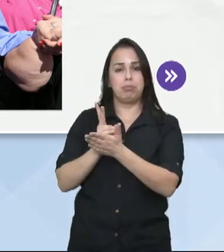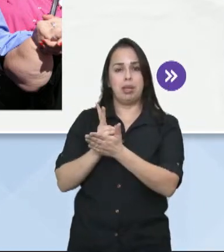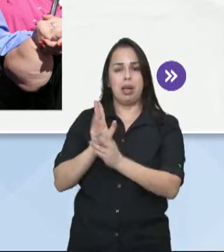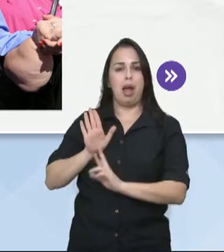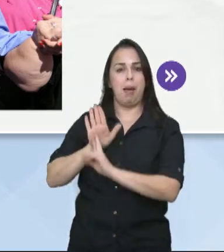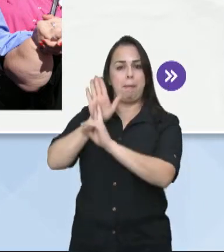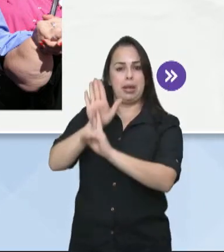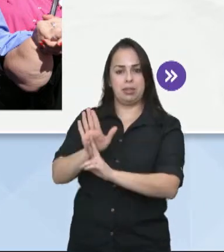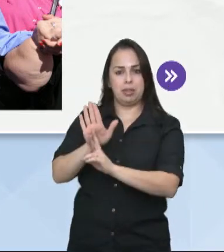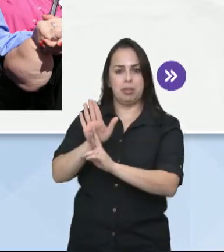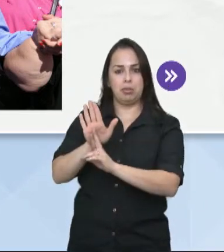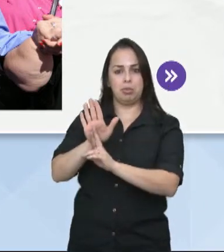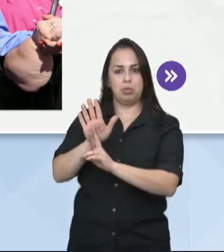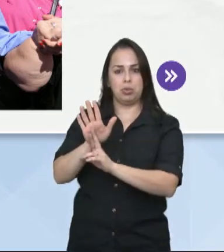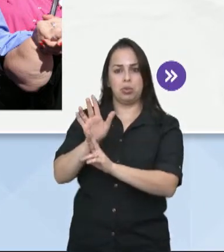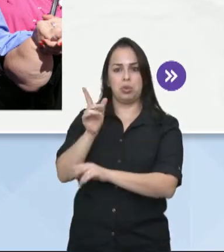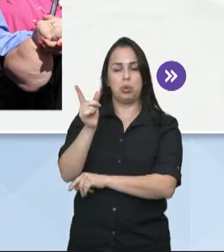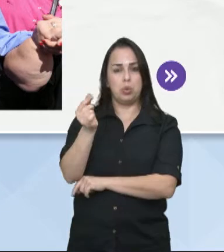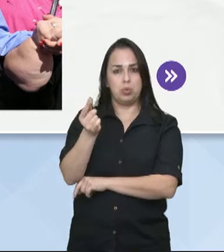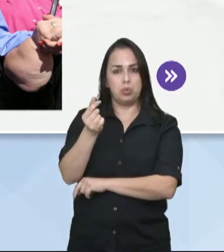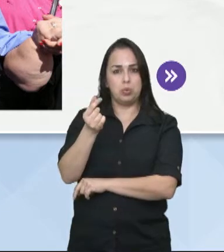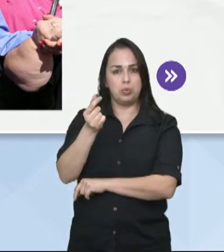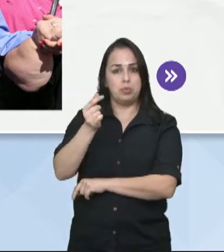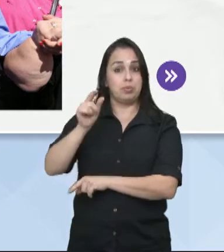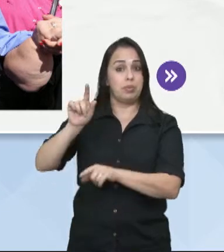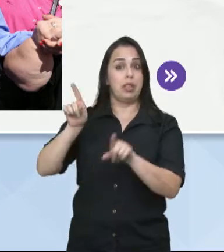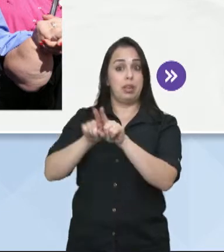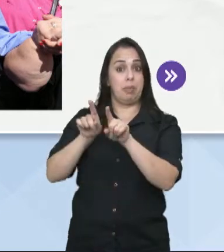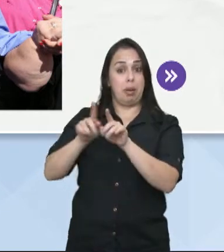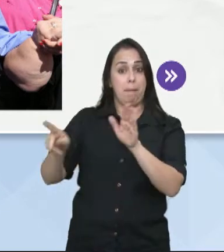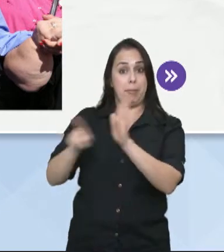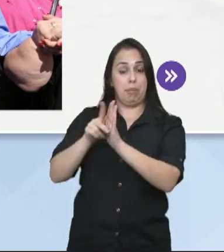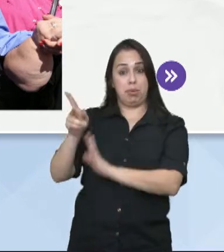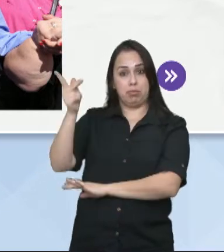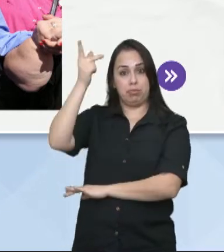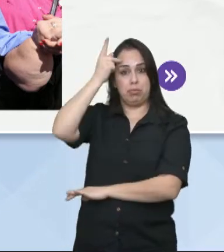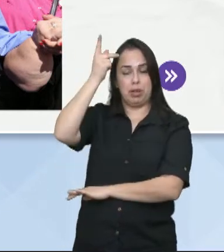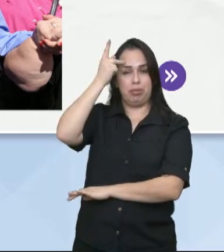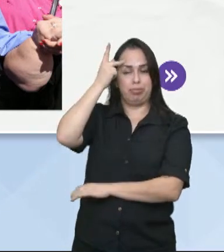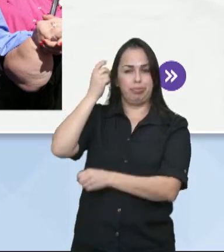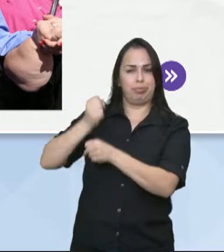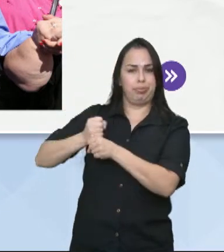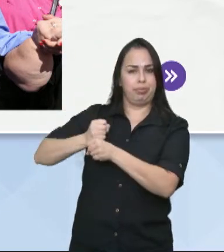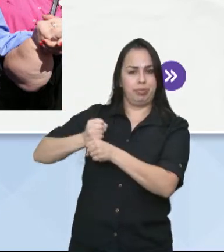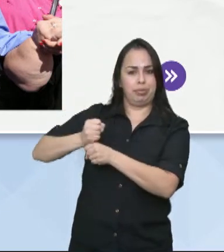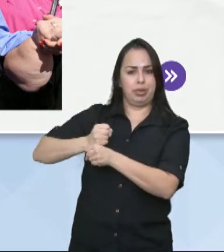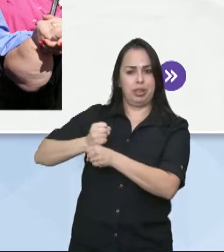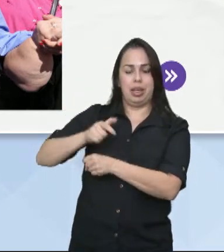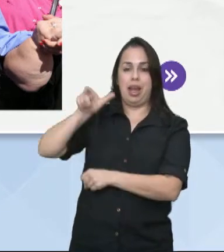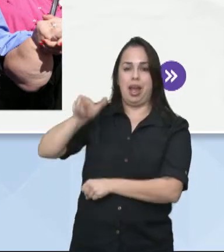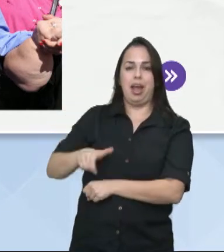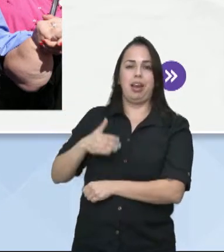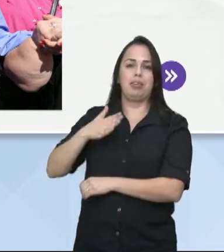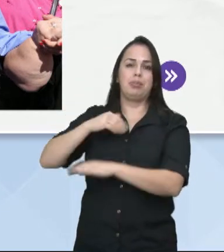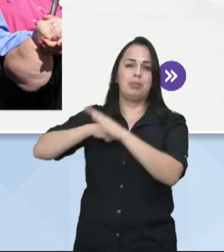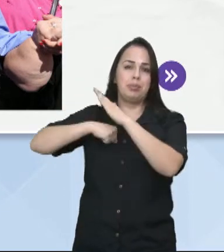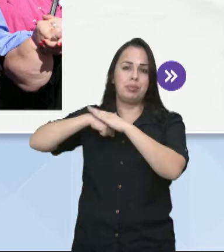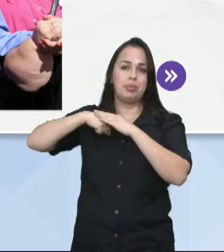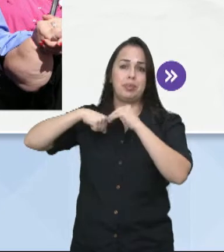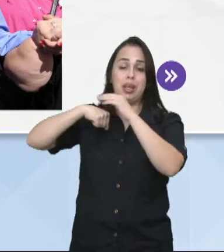de Solidariedade do Estado de São Paulo por muitos anos. Ela é muito querida